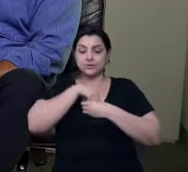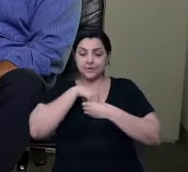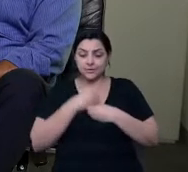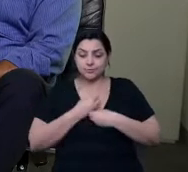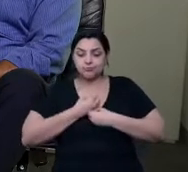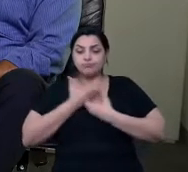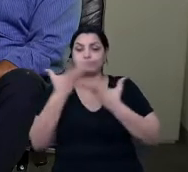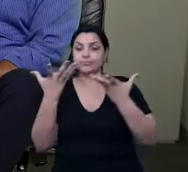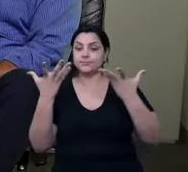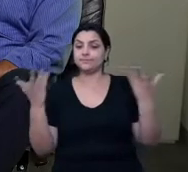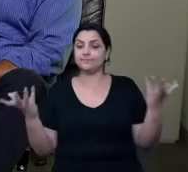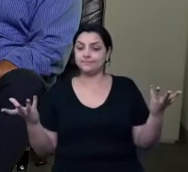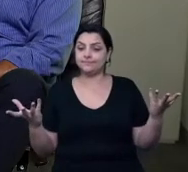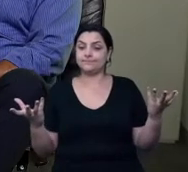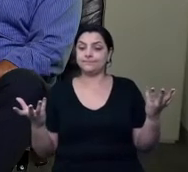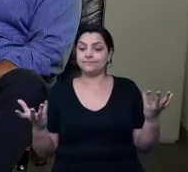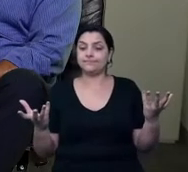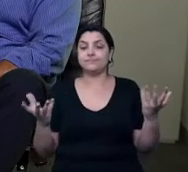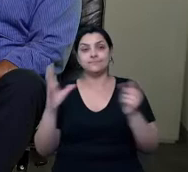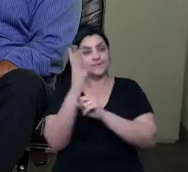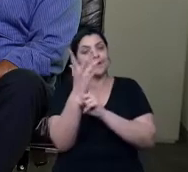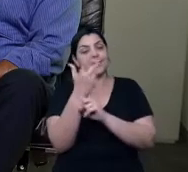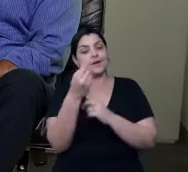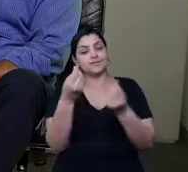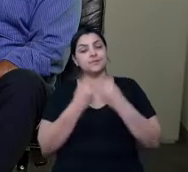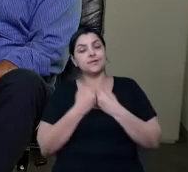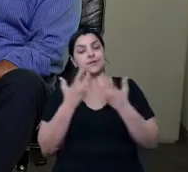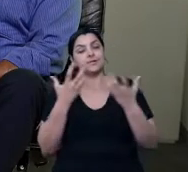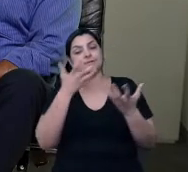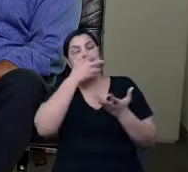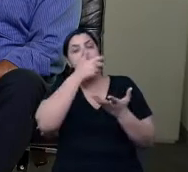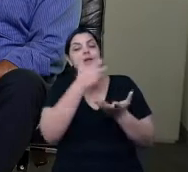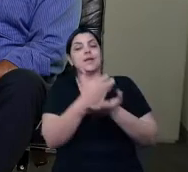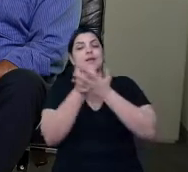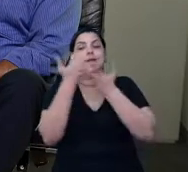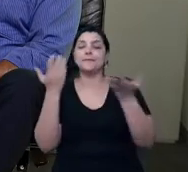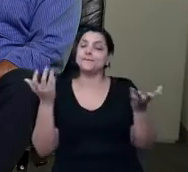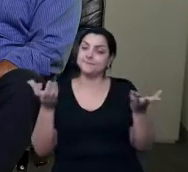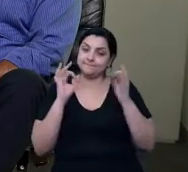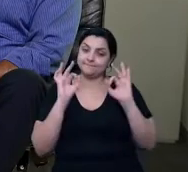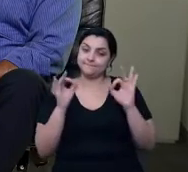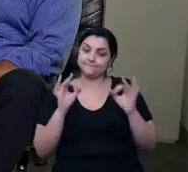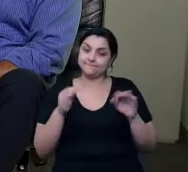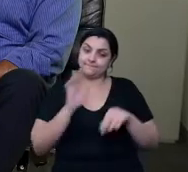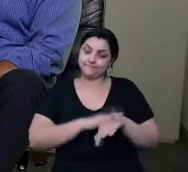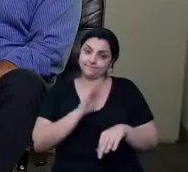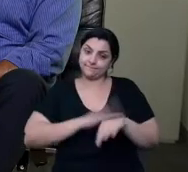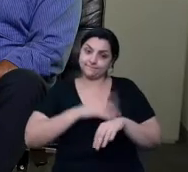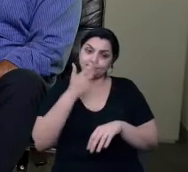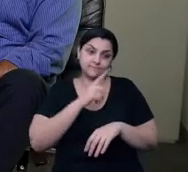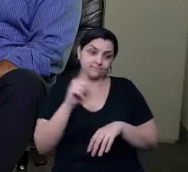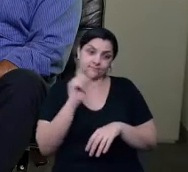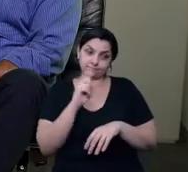a arte nos salva realmente, nos salva produzindo, e para quem não consegue, como eu,